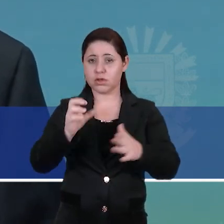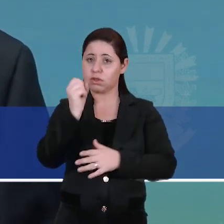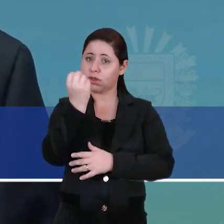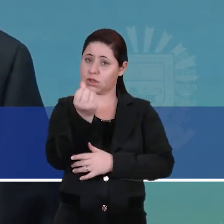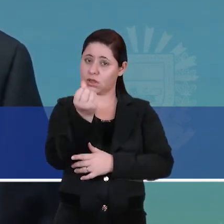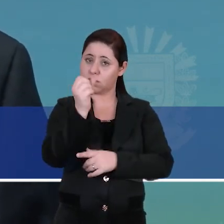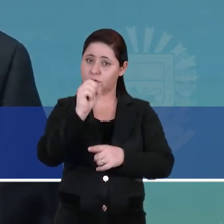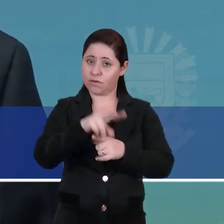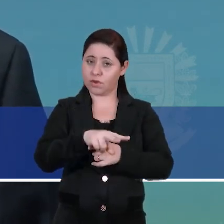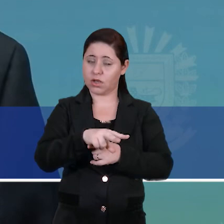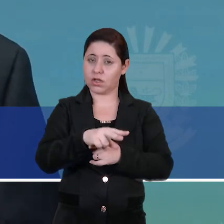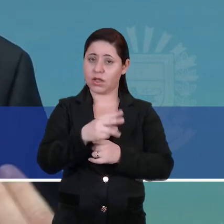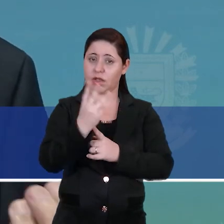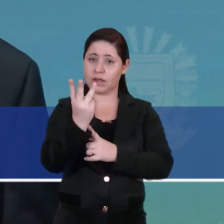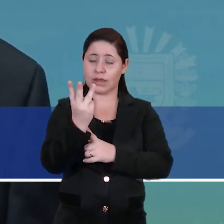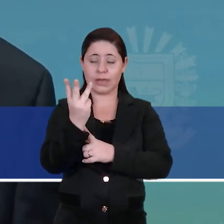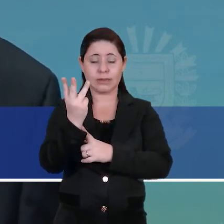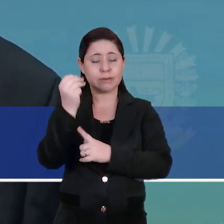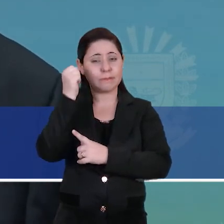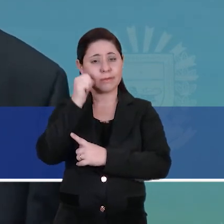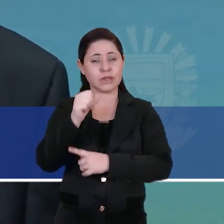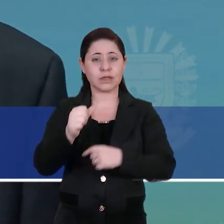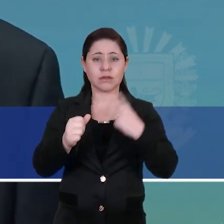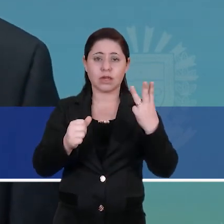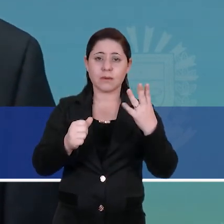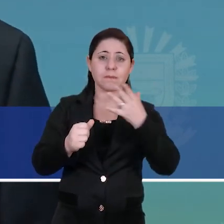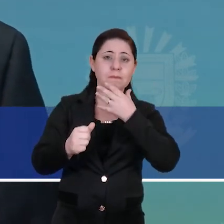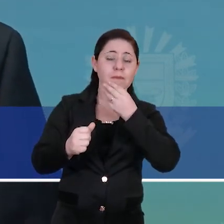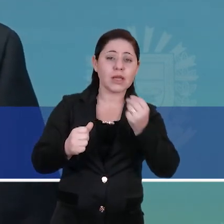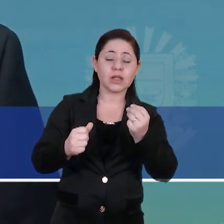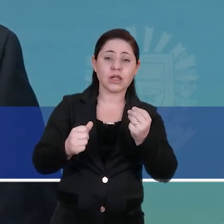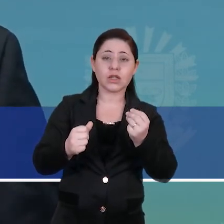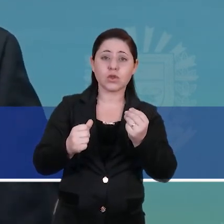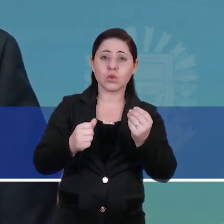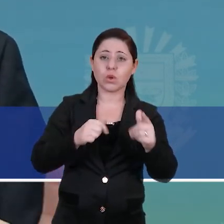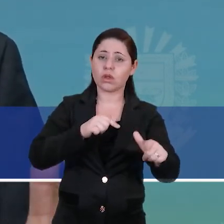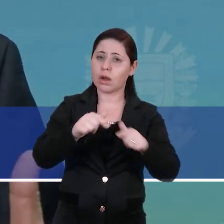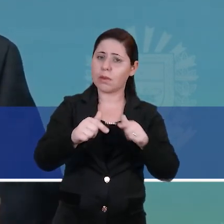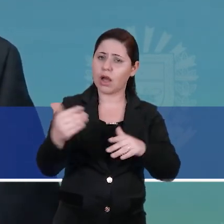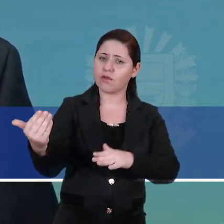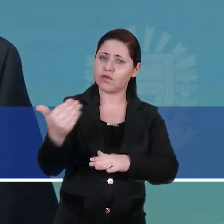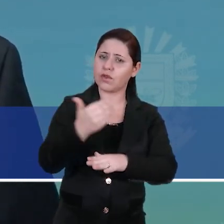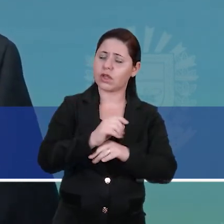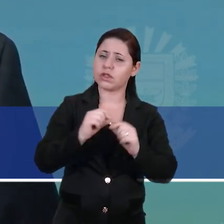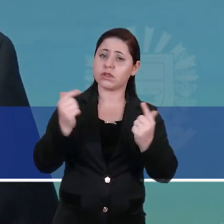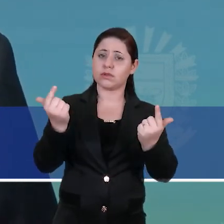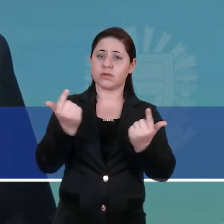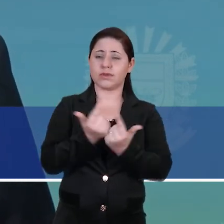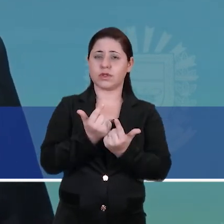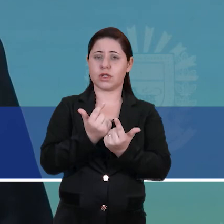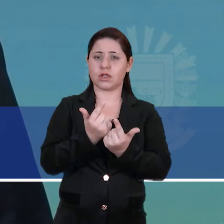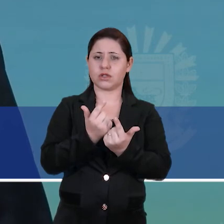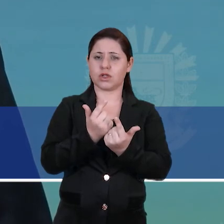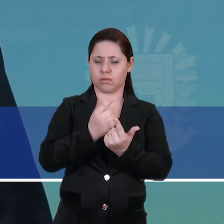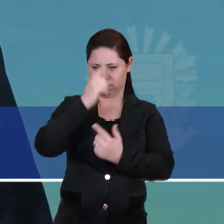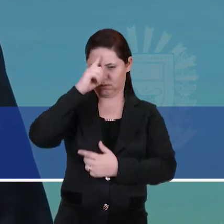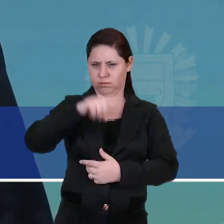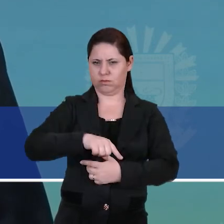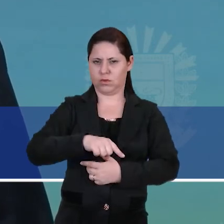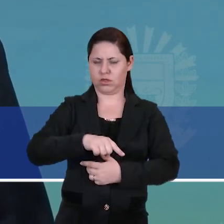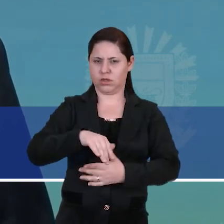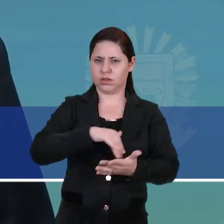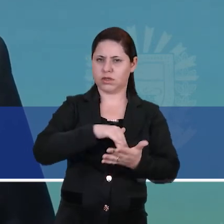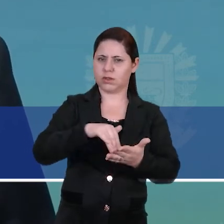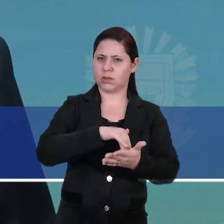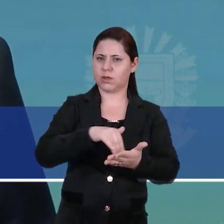hoje 6 vagas, 3 para menina, 3 para menino, para que possam vir para casa. Já dei ordem para que